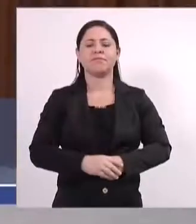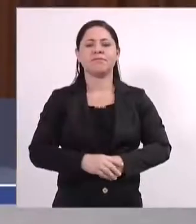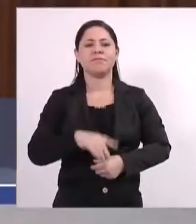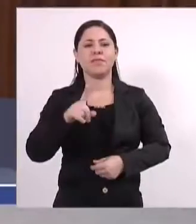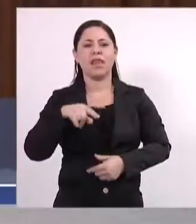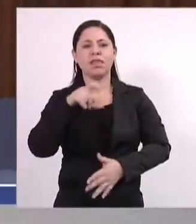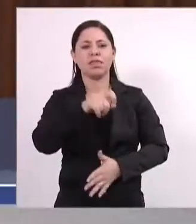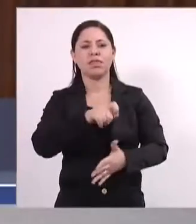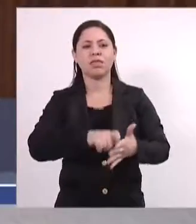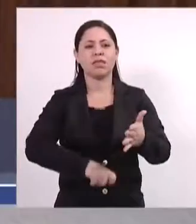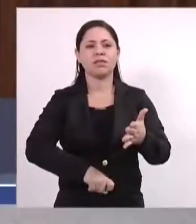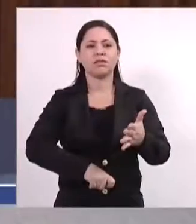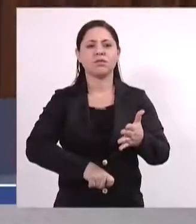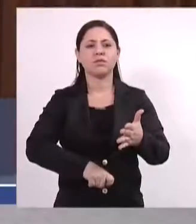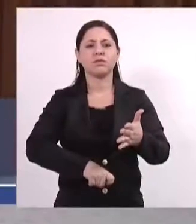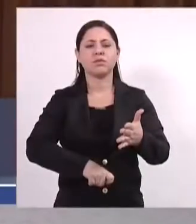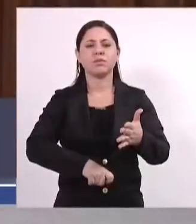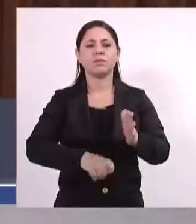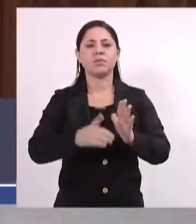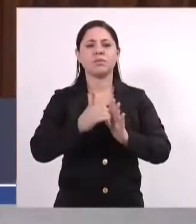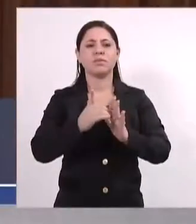ele decretou,